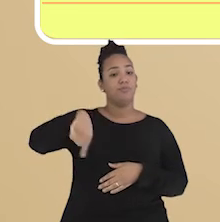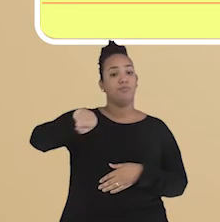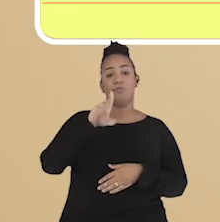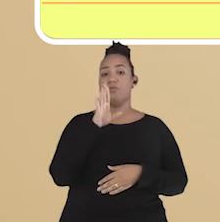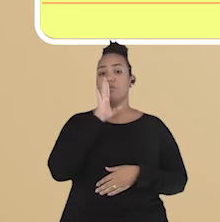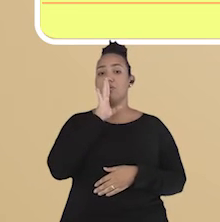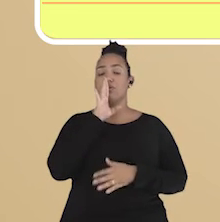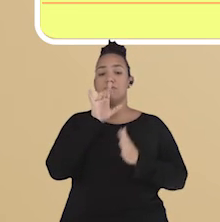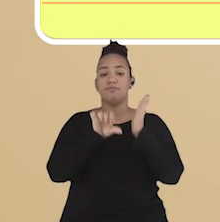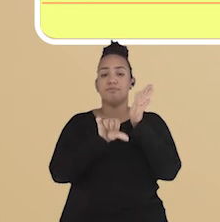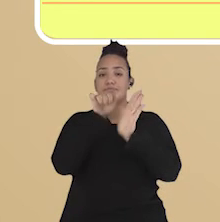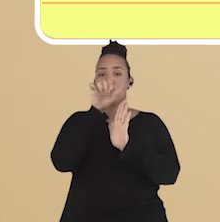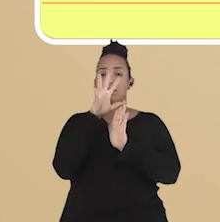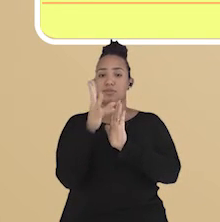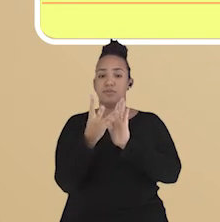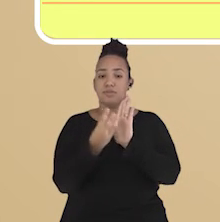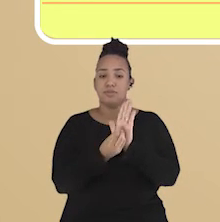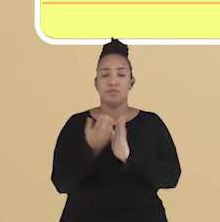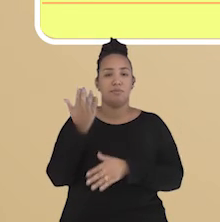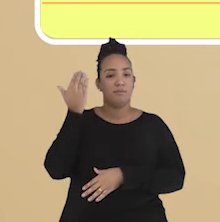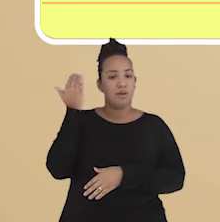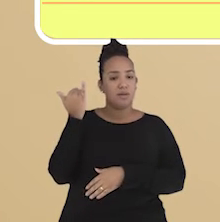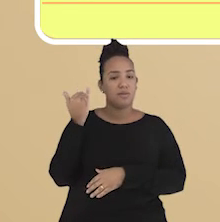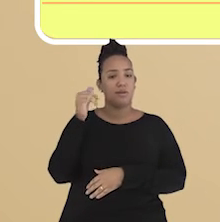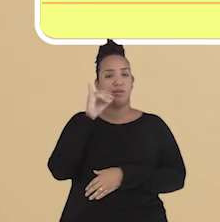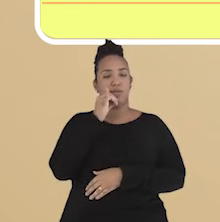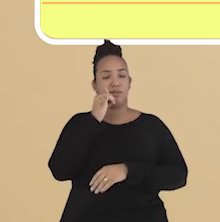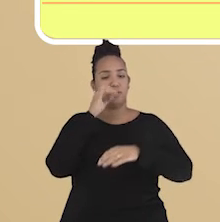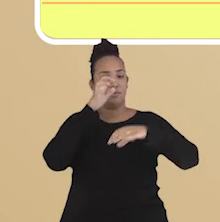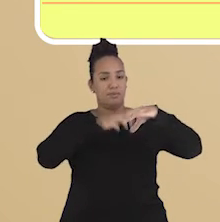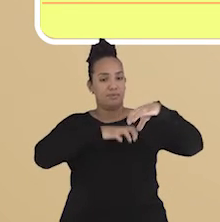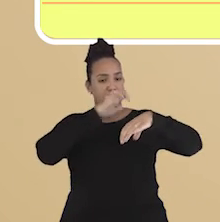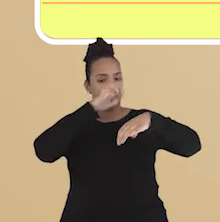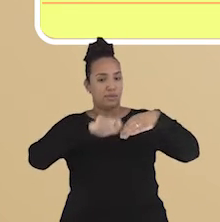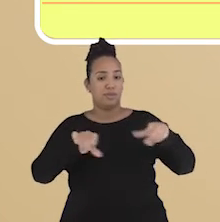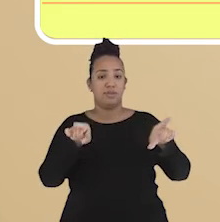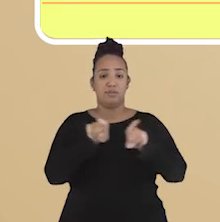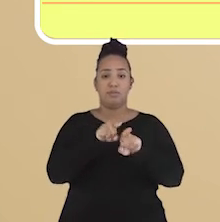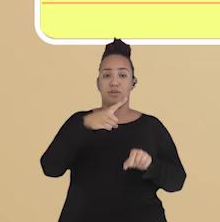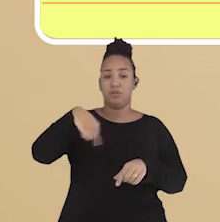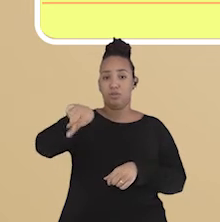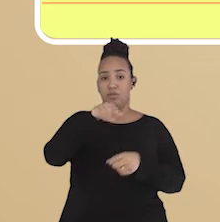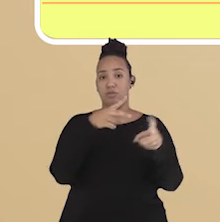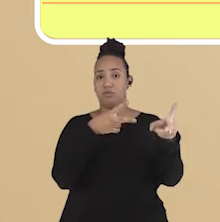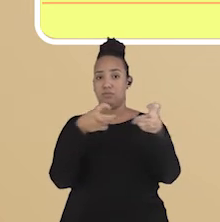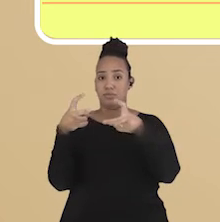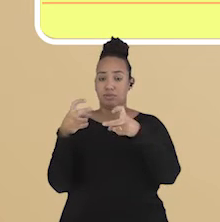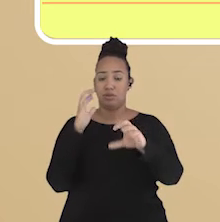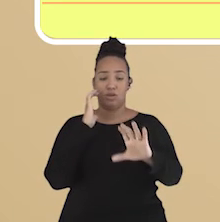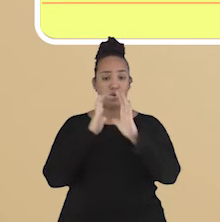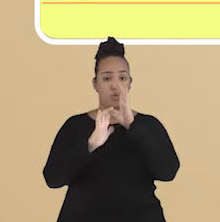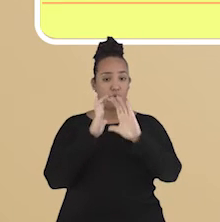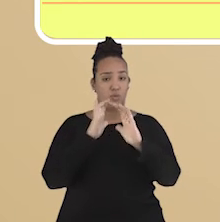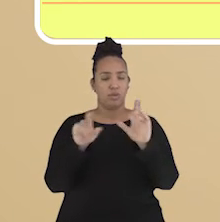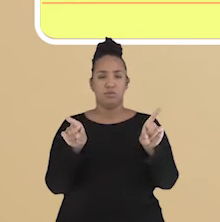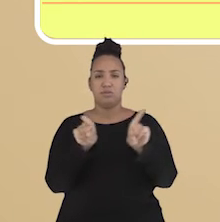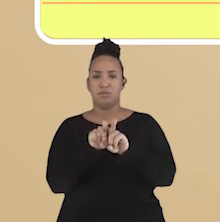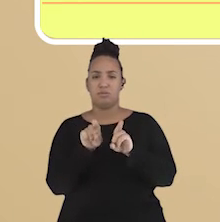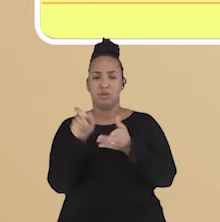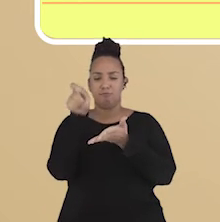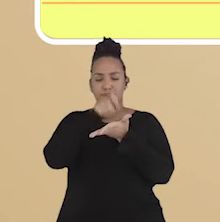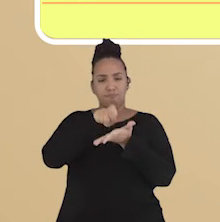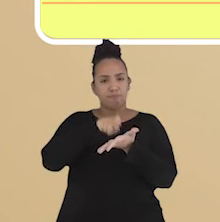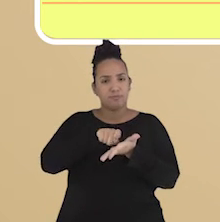Hoje, conhecemos os primeiros pictogramas lá do passado, por meio das pinturas rupestres, e a gente pôde perceber que a forma de se comunicar e